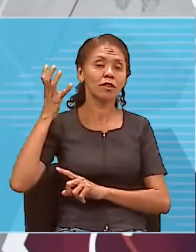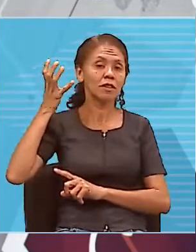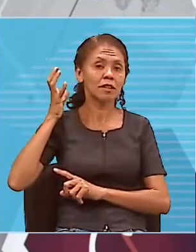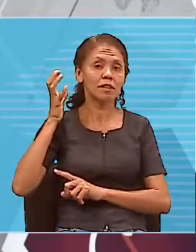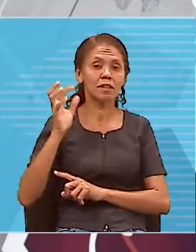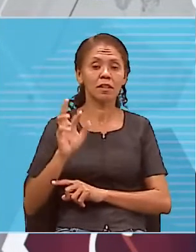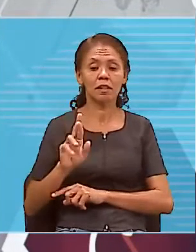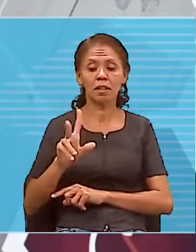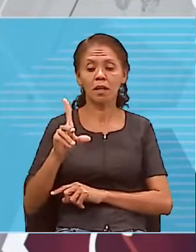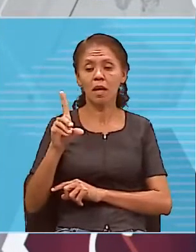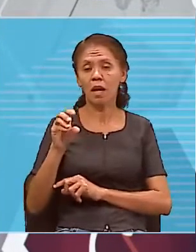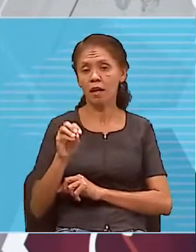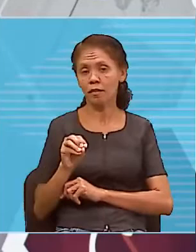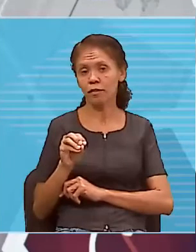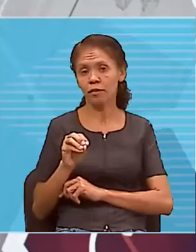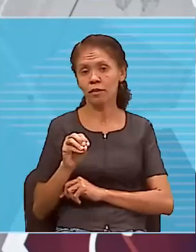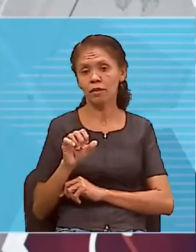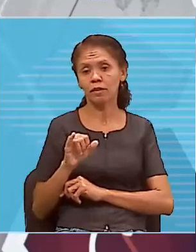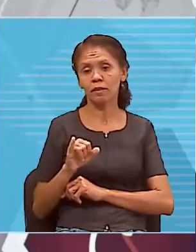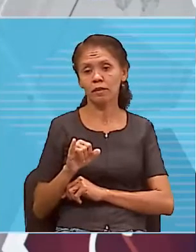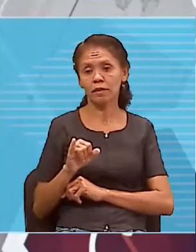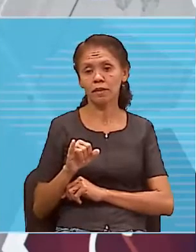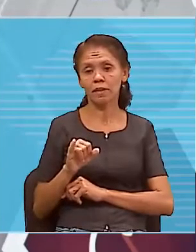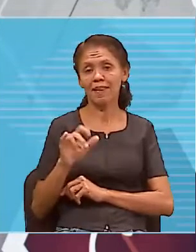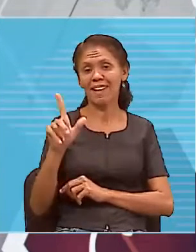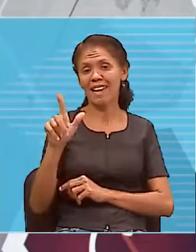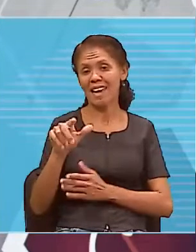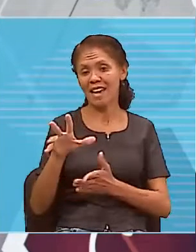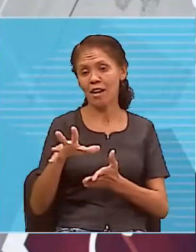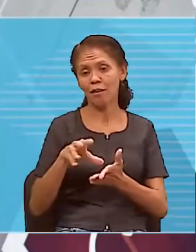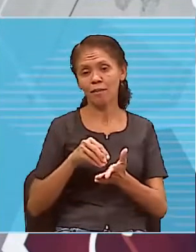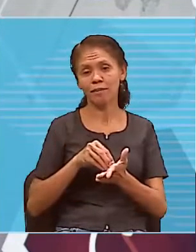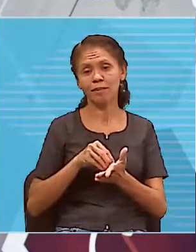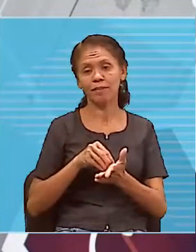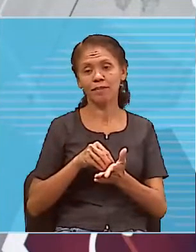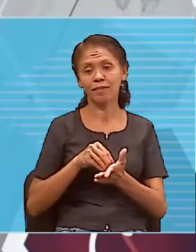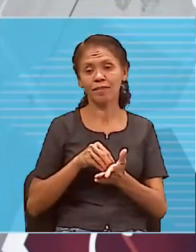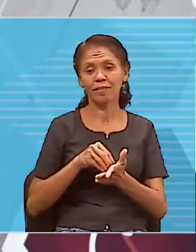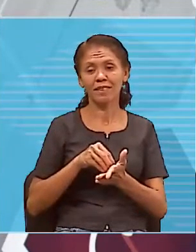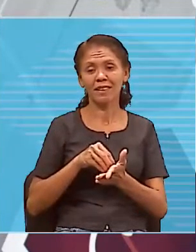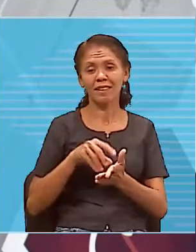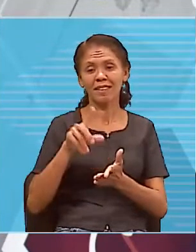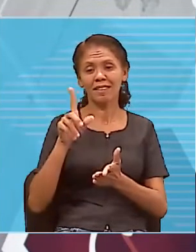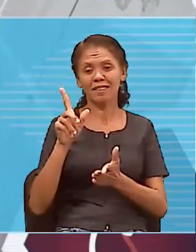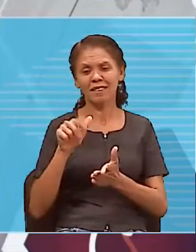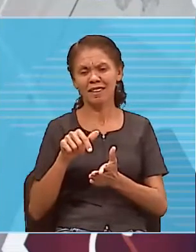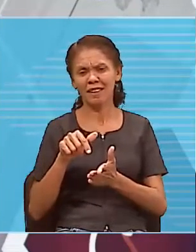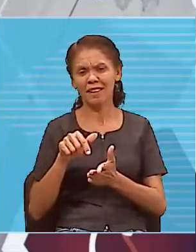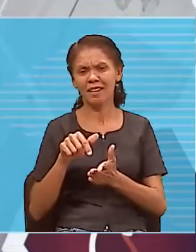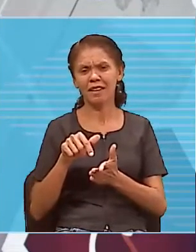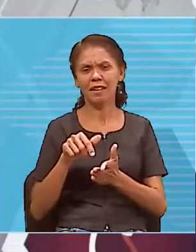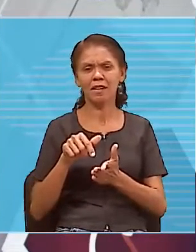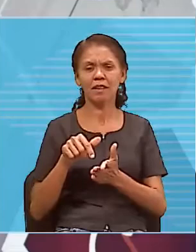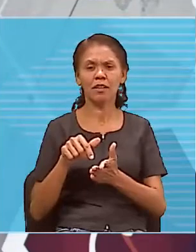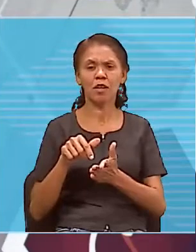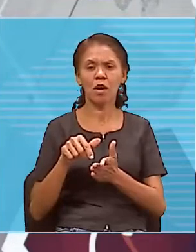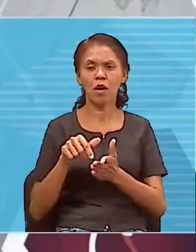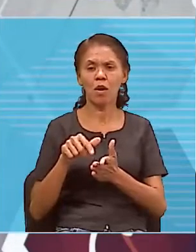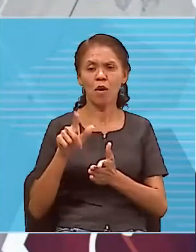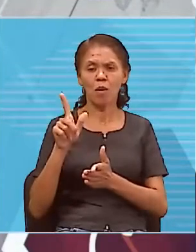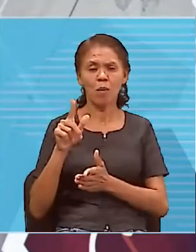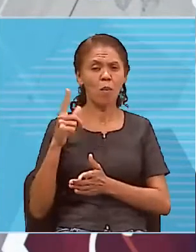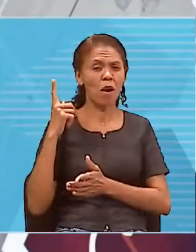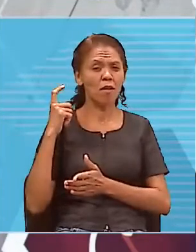mas quando você tem uma rádio pirata a rádio pirata tem uma frequência semelhante bem